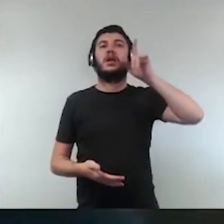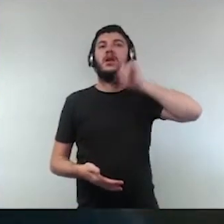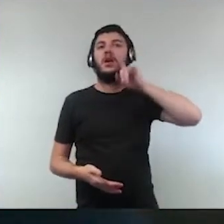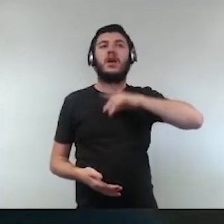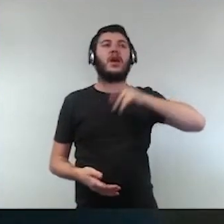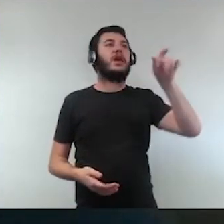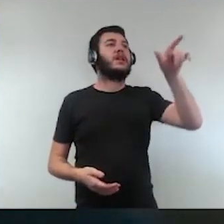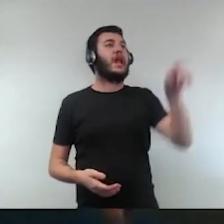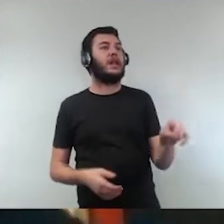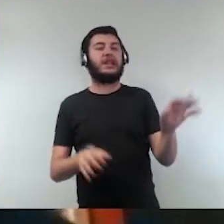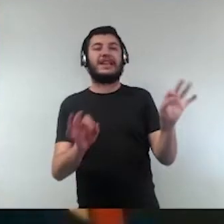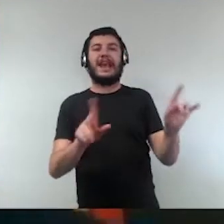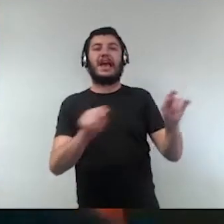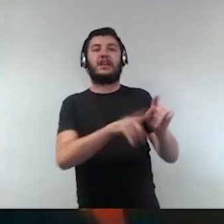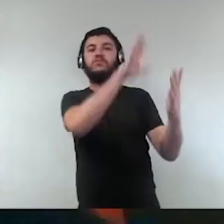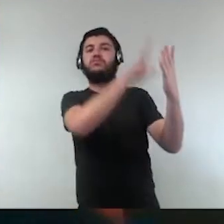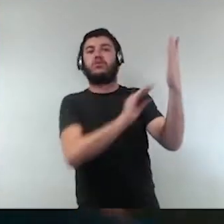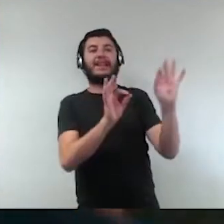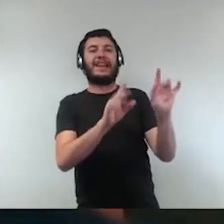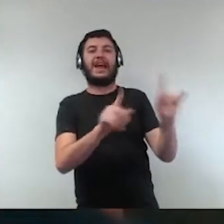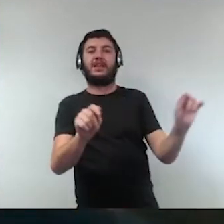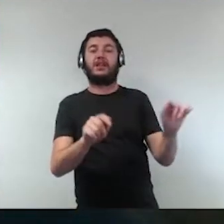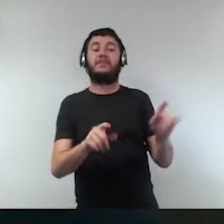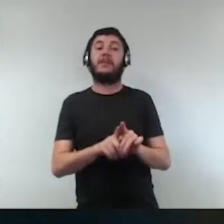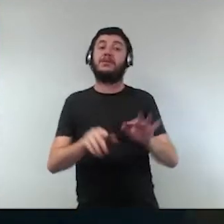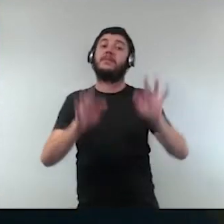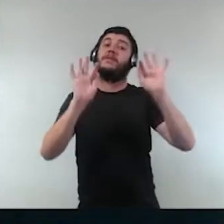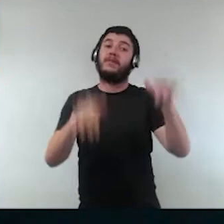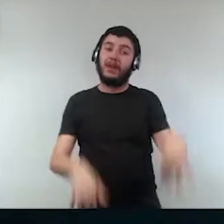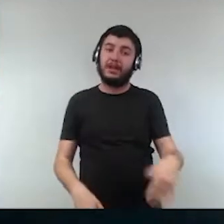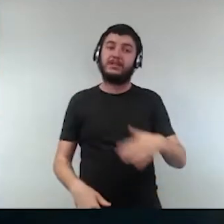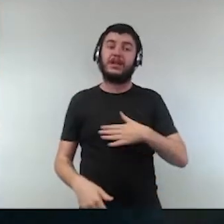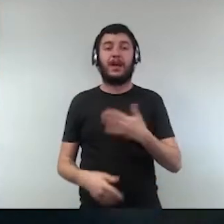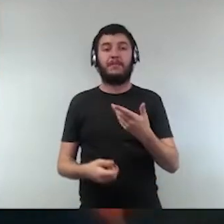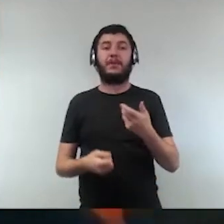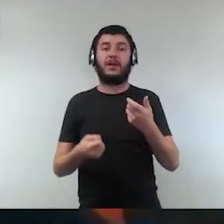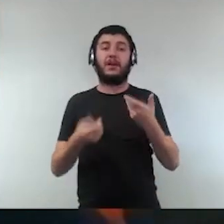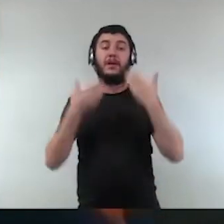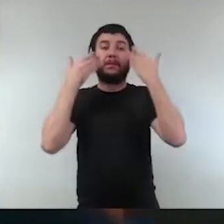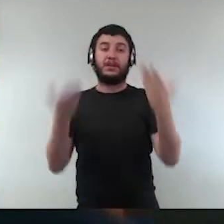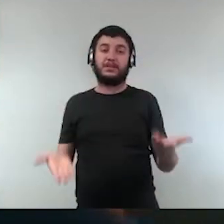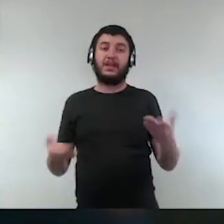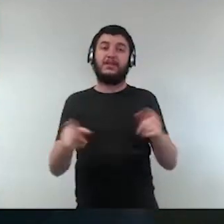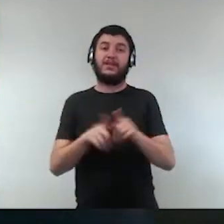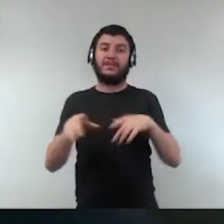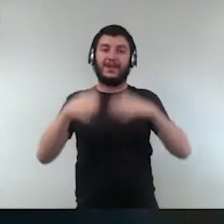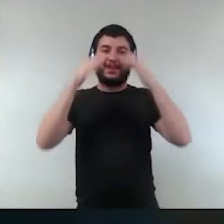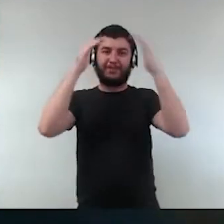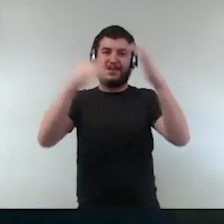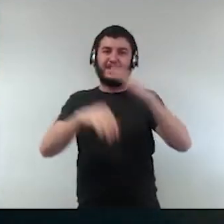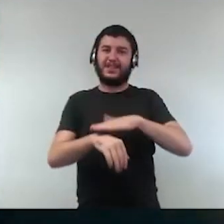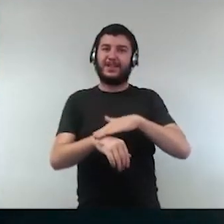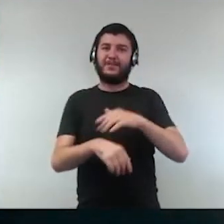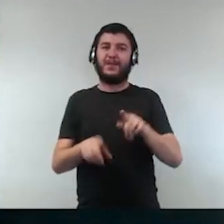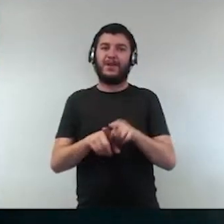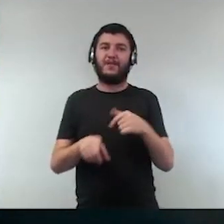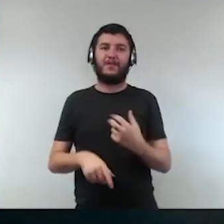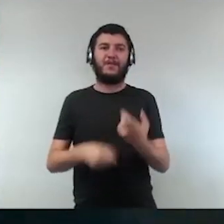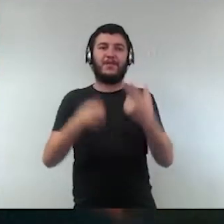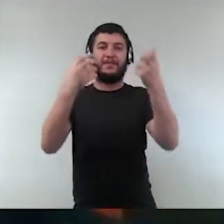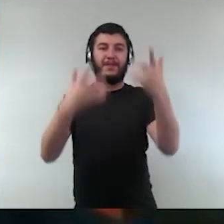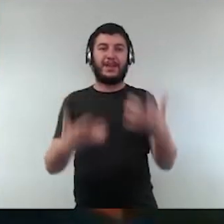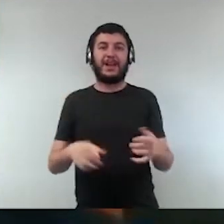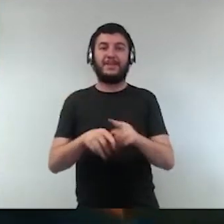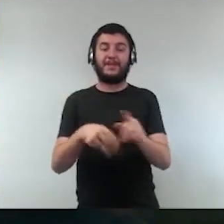para terminar a minha exposição, e respeitando o tempo, eu quero fazer um outro impacto que é um pouco invisível,